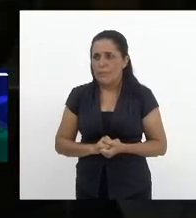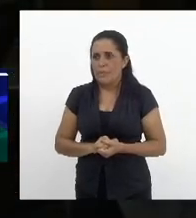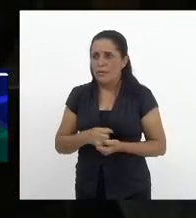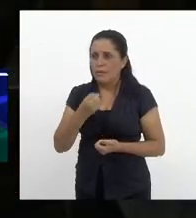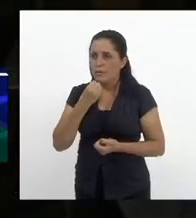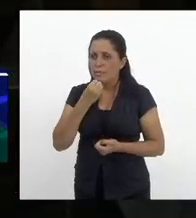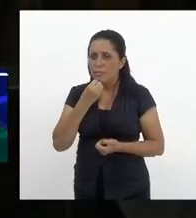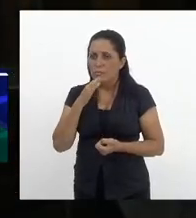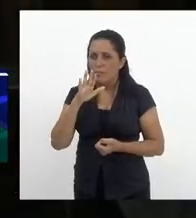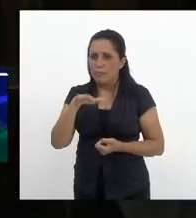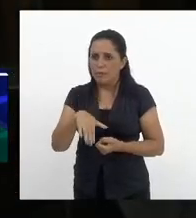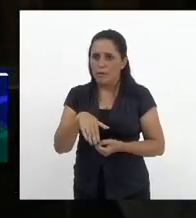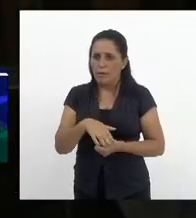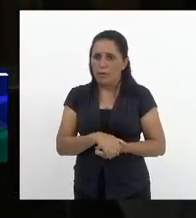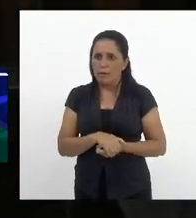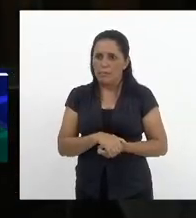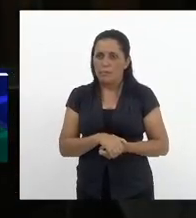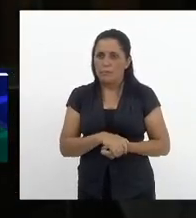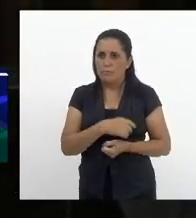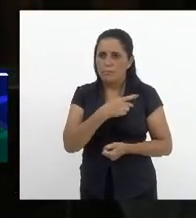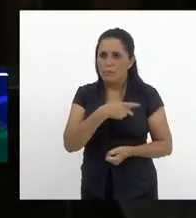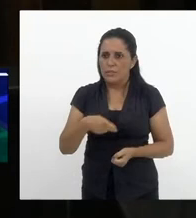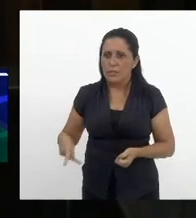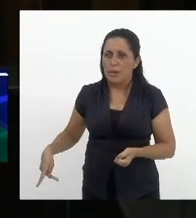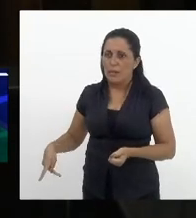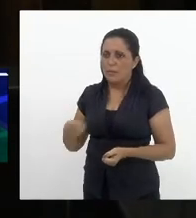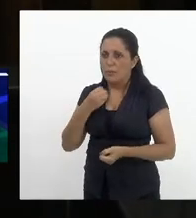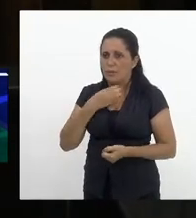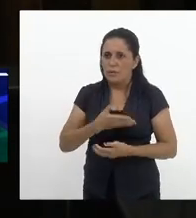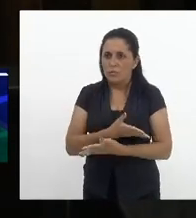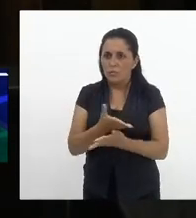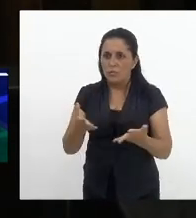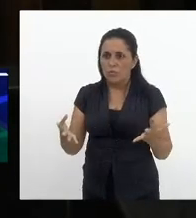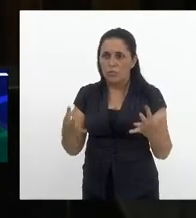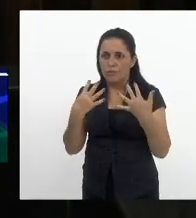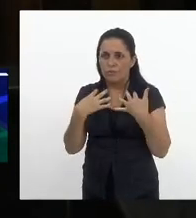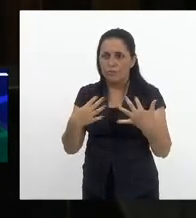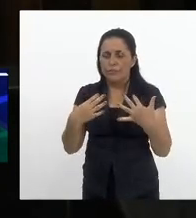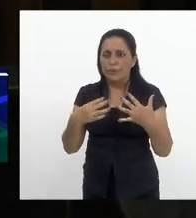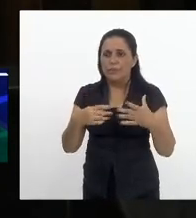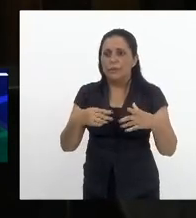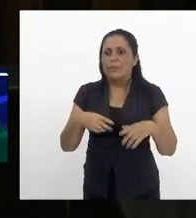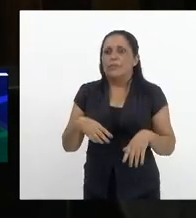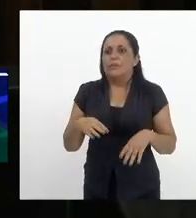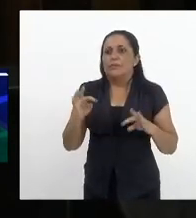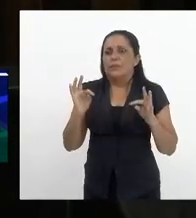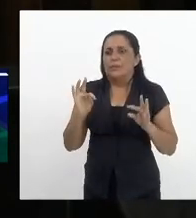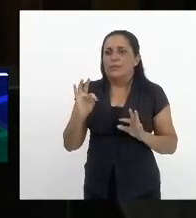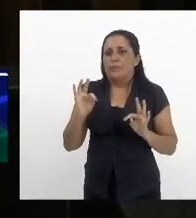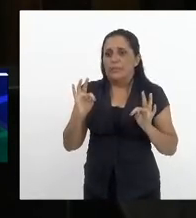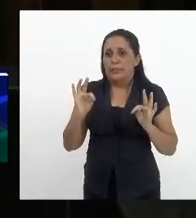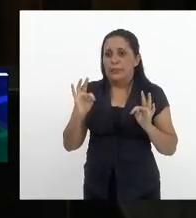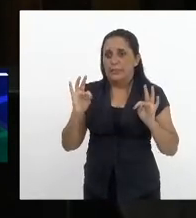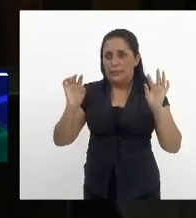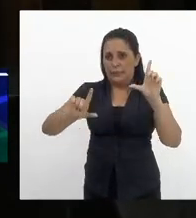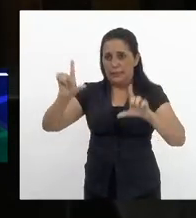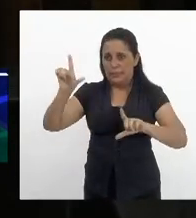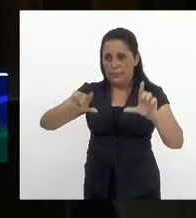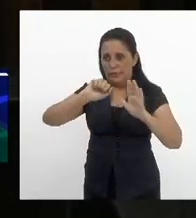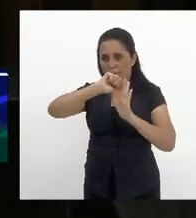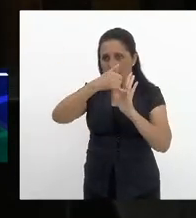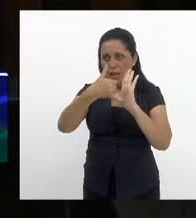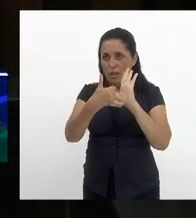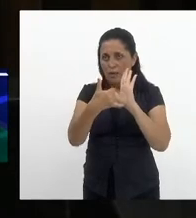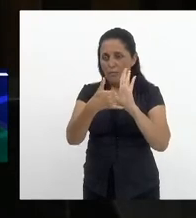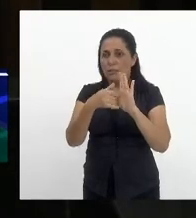Boa tarde, presidente. Boa tarde a todos que nos assistem pela TV Alerge, a todos que nos assistem pela